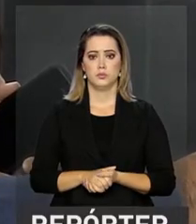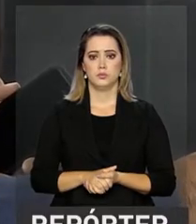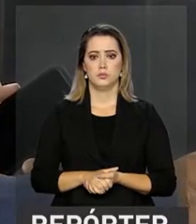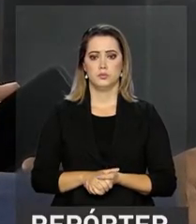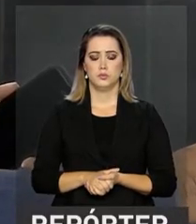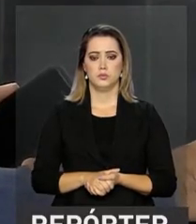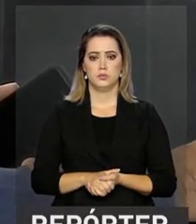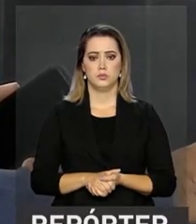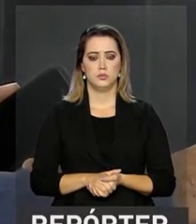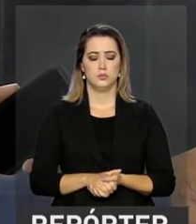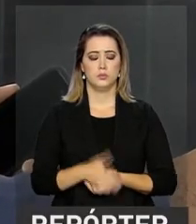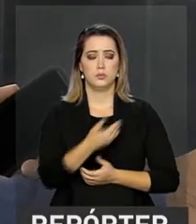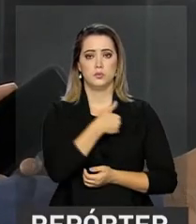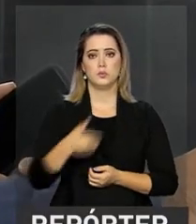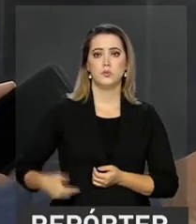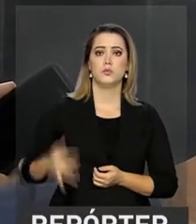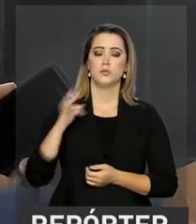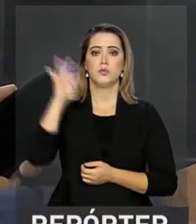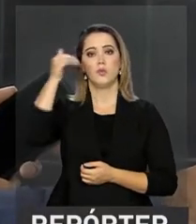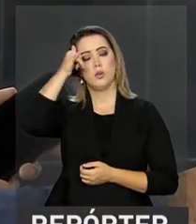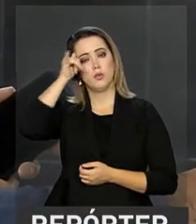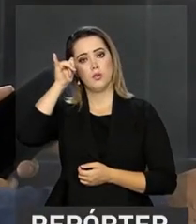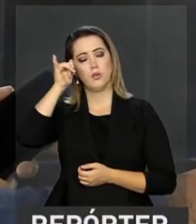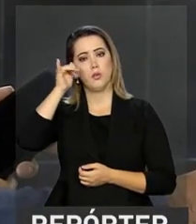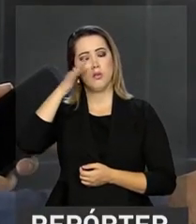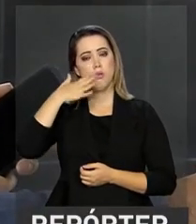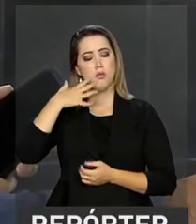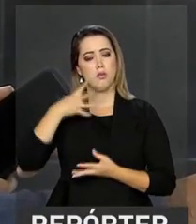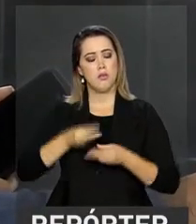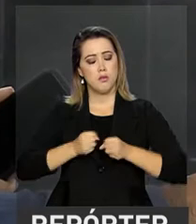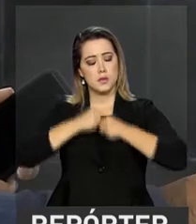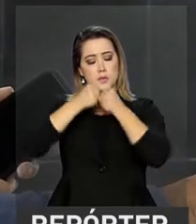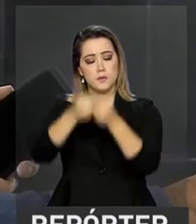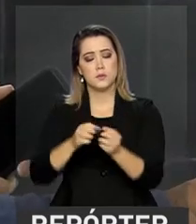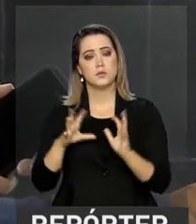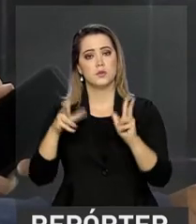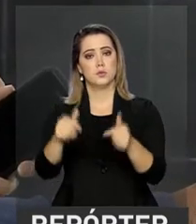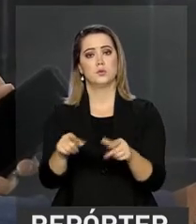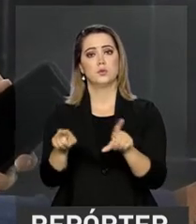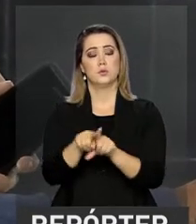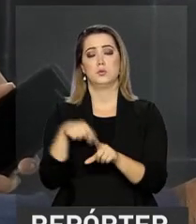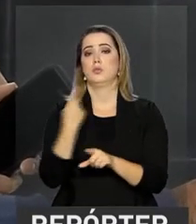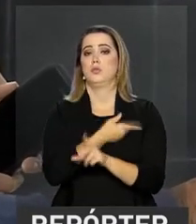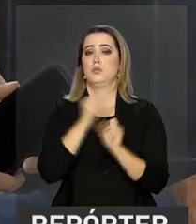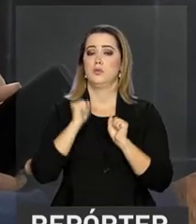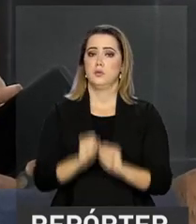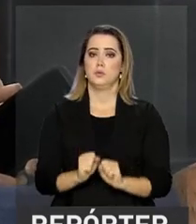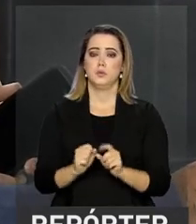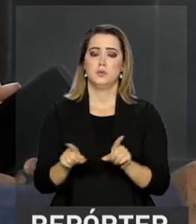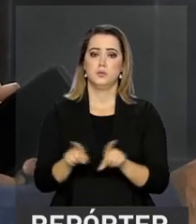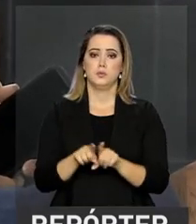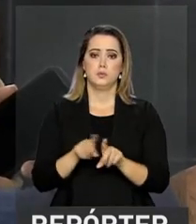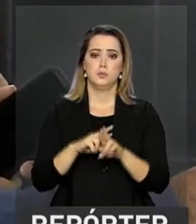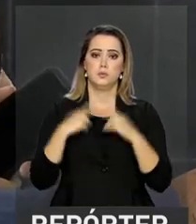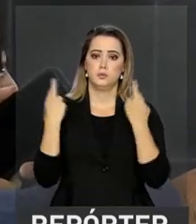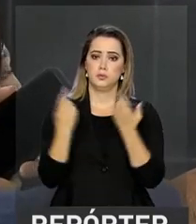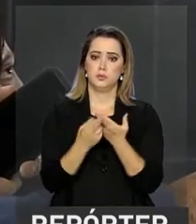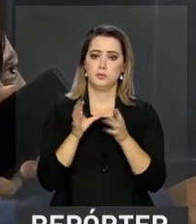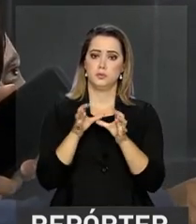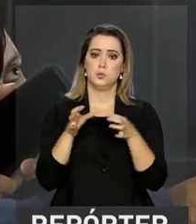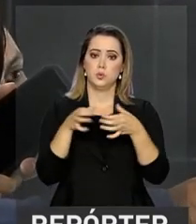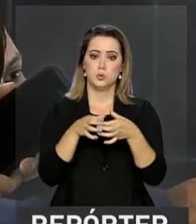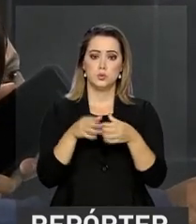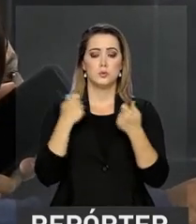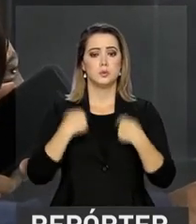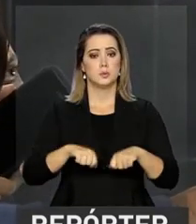o governo federal editará todos os esforços para que nós possamos é reunir os recursos